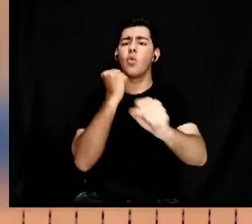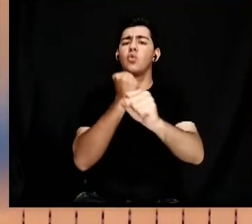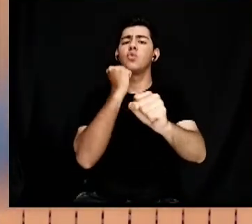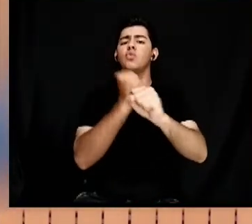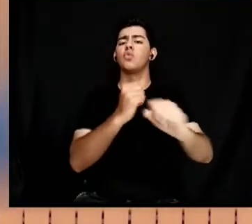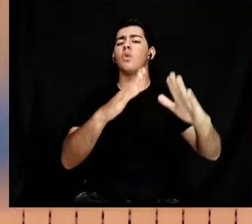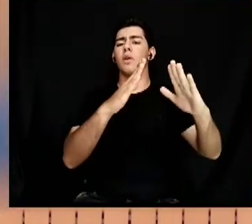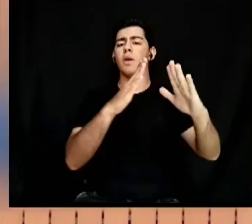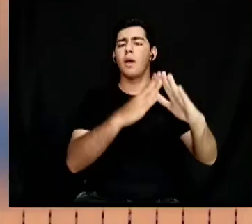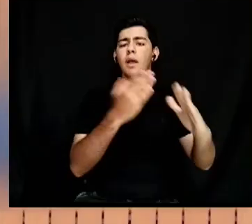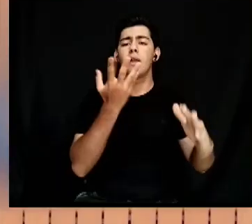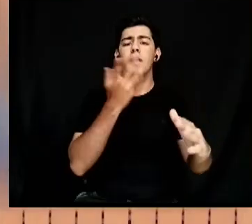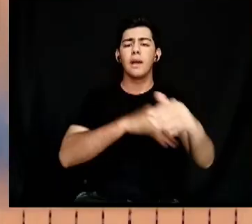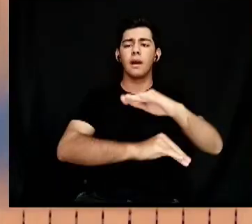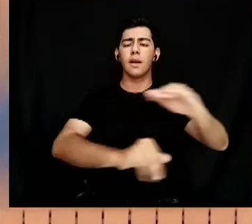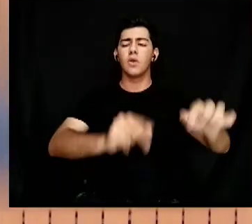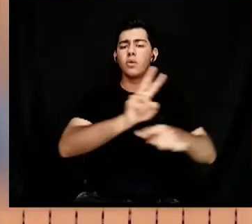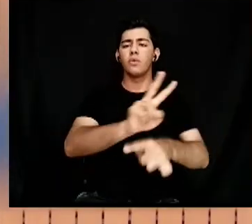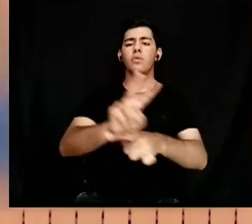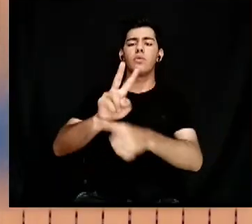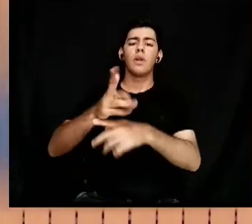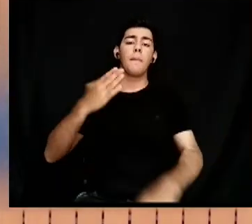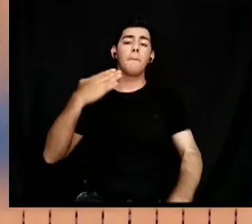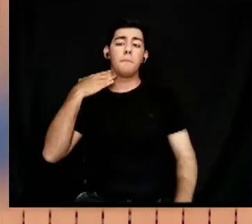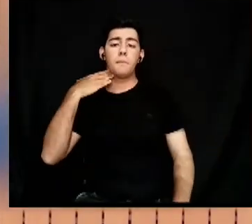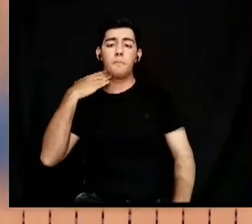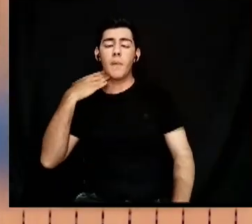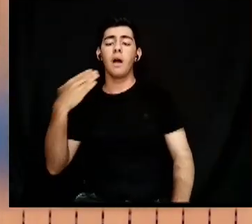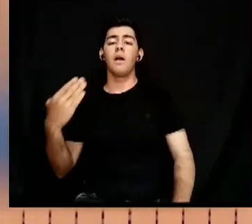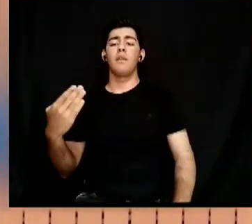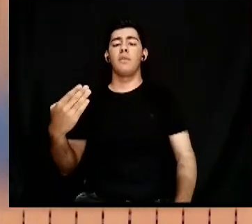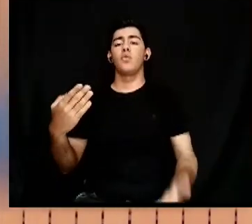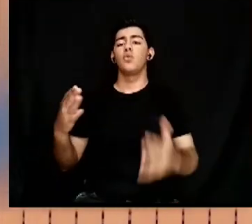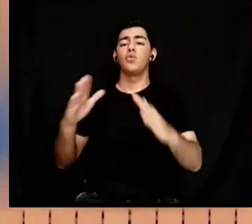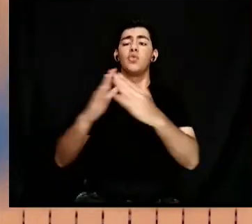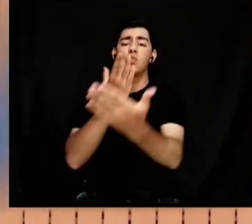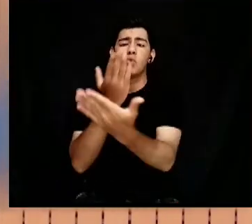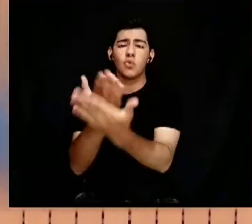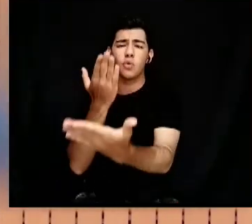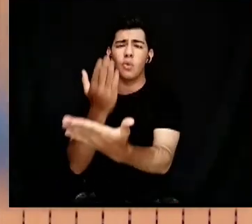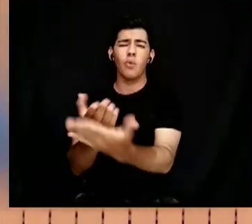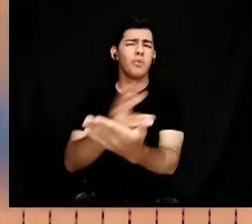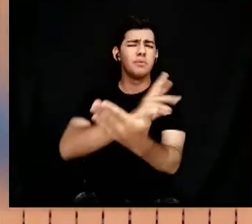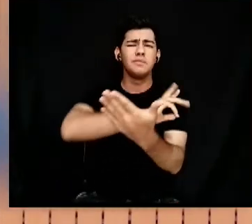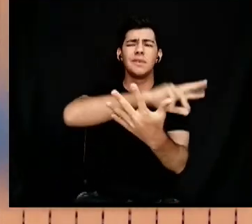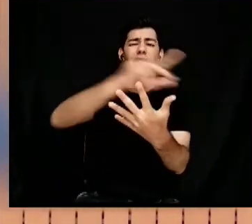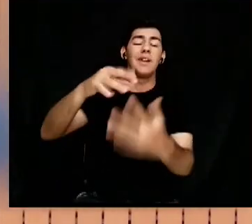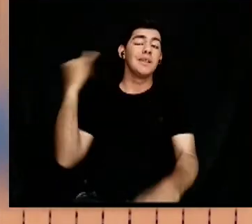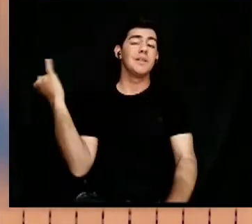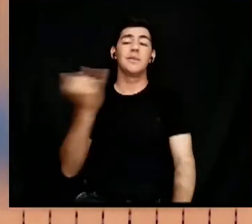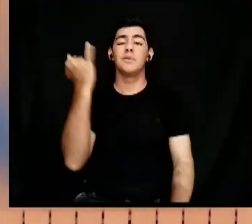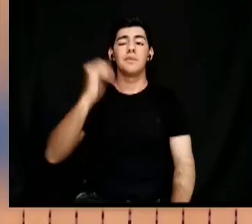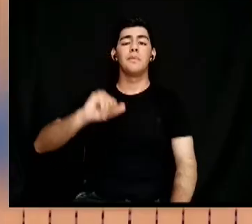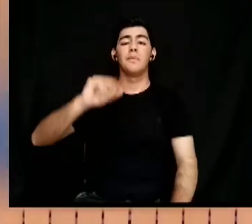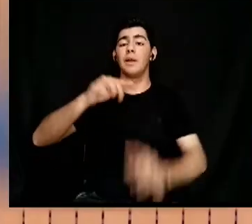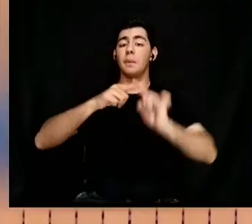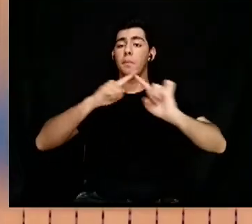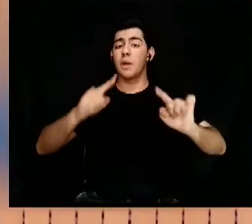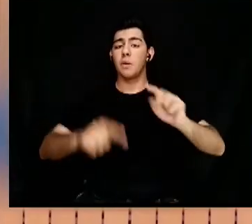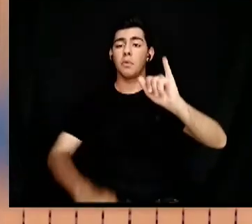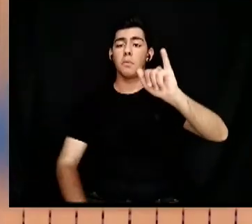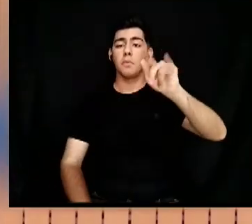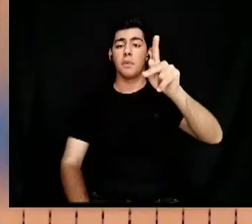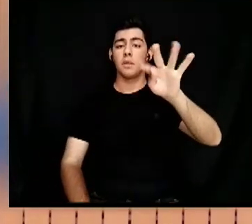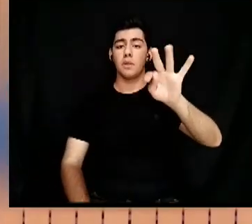drenagem. Então vejam que esse IPTU, essa isenção de IPTU vem compensar todos esses